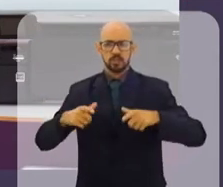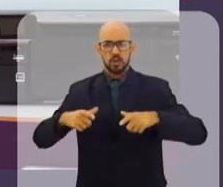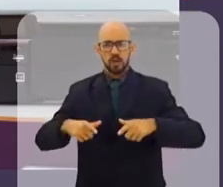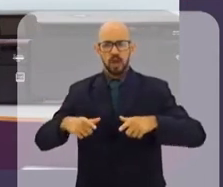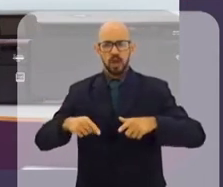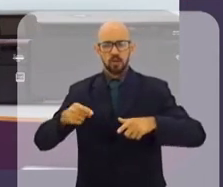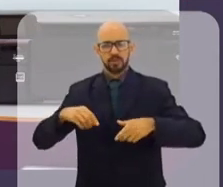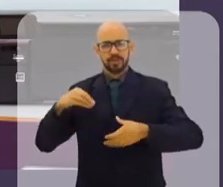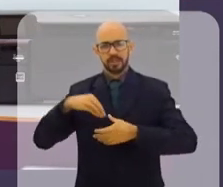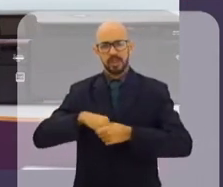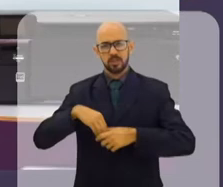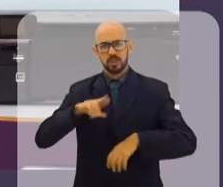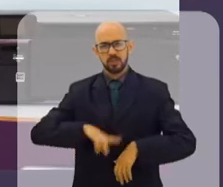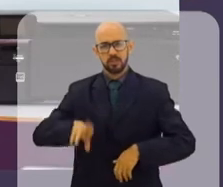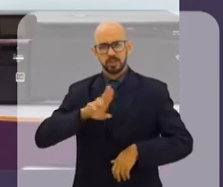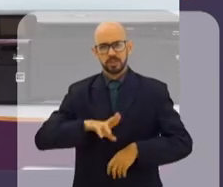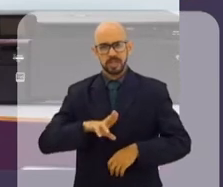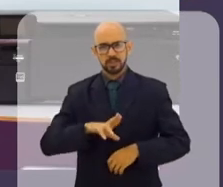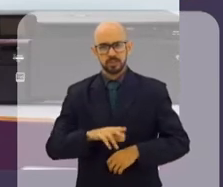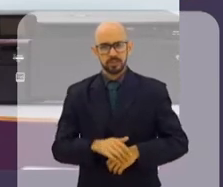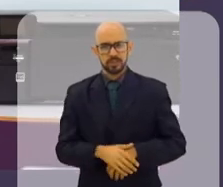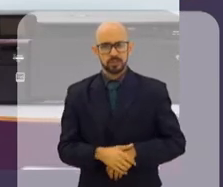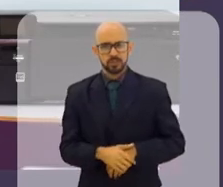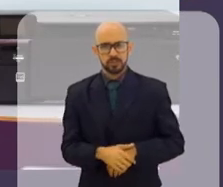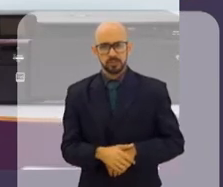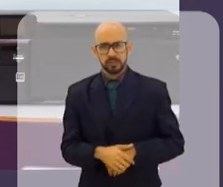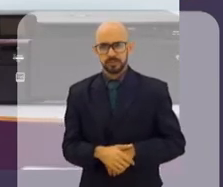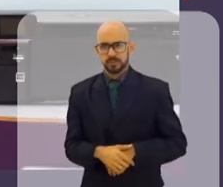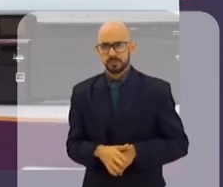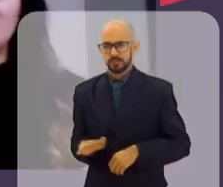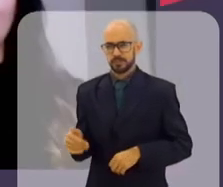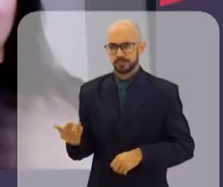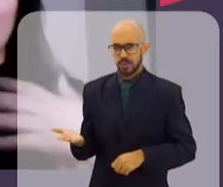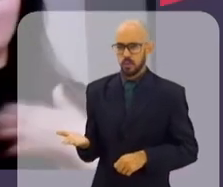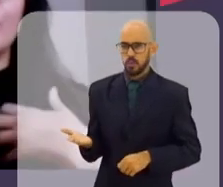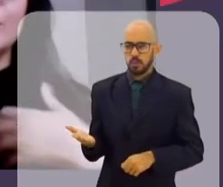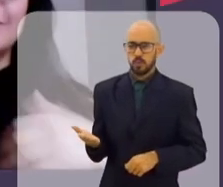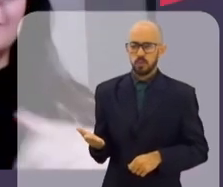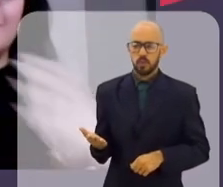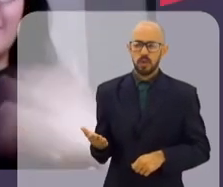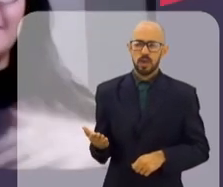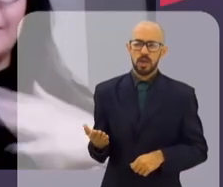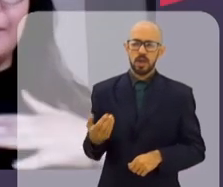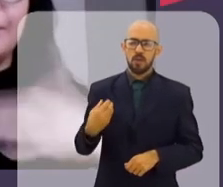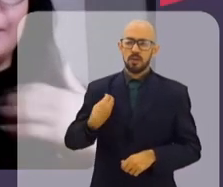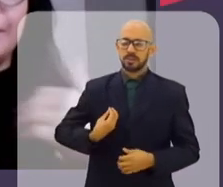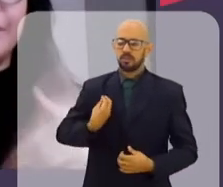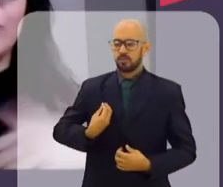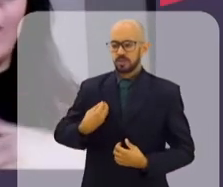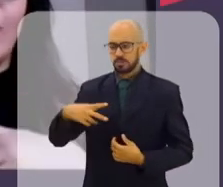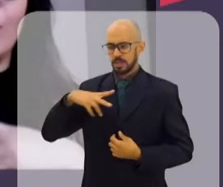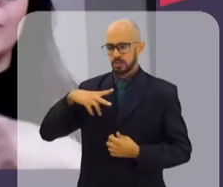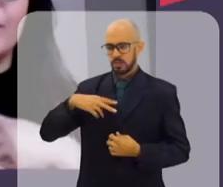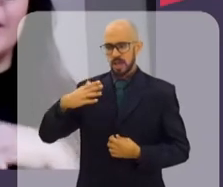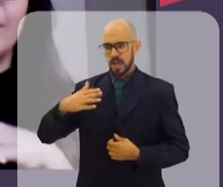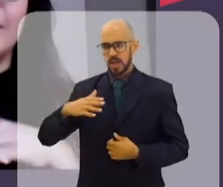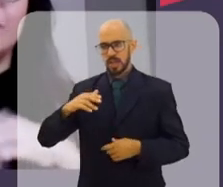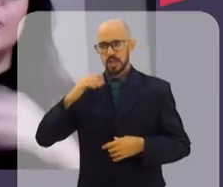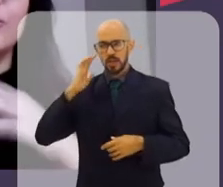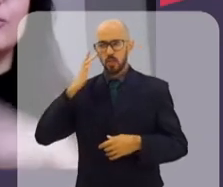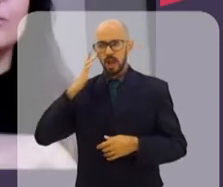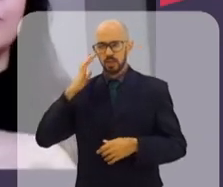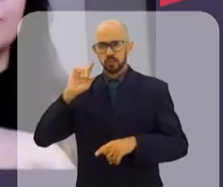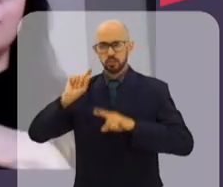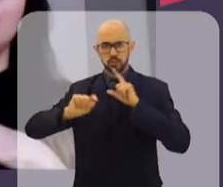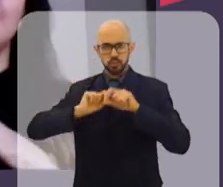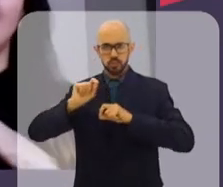espaço dentro da academia? Assim, podendo falar um pouco da vivência pessoal, eu acredito